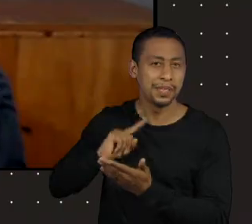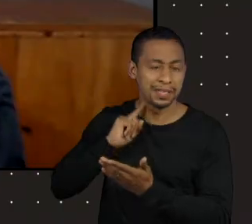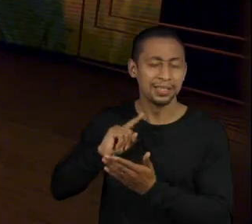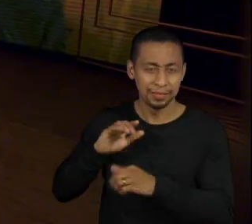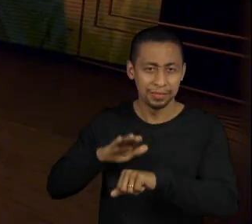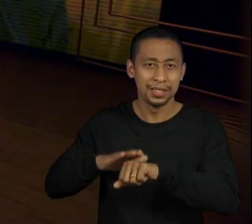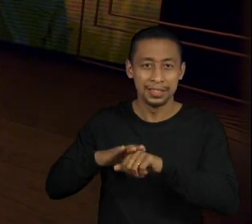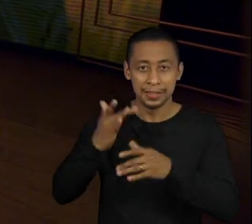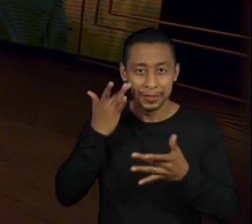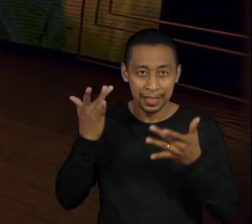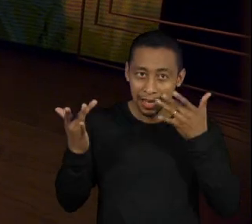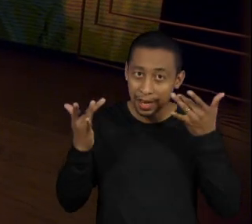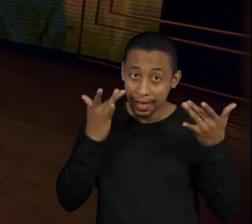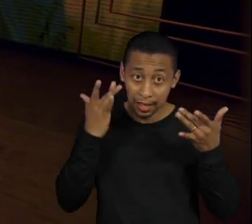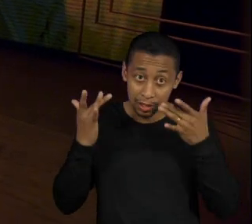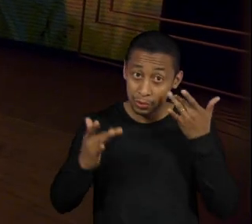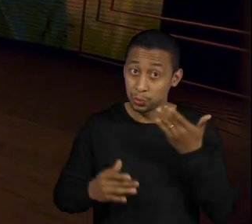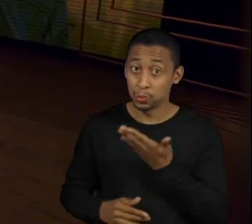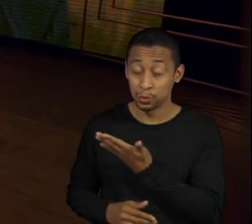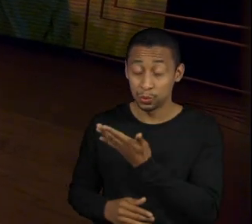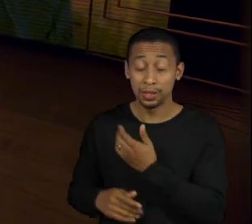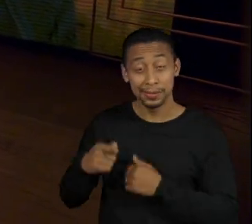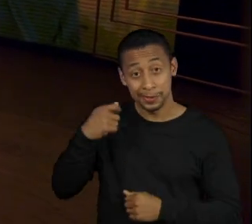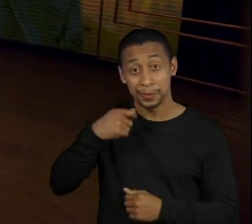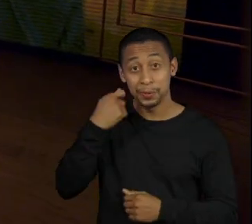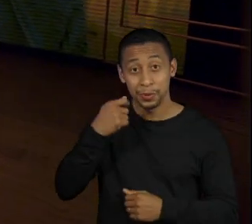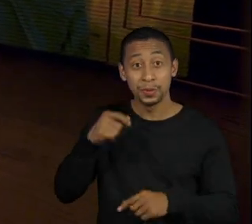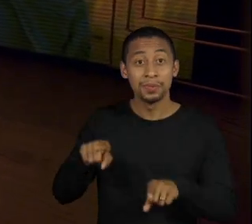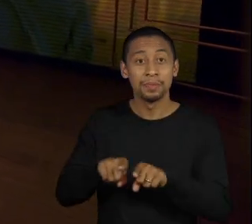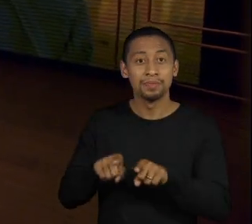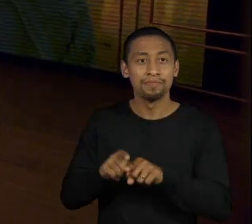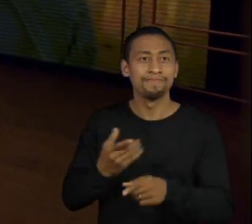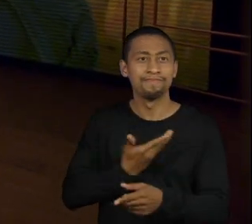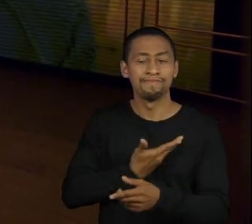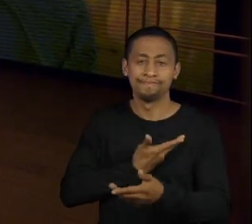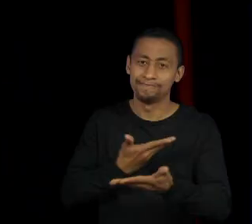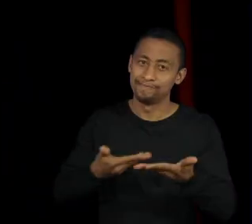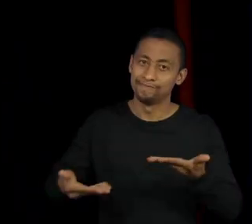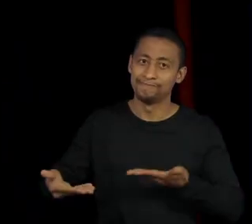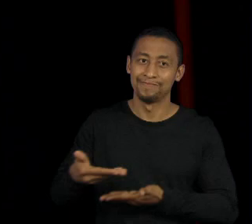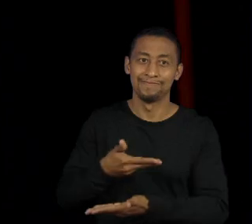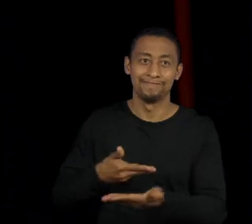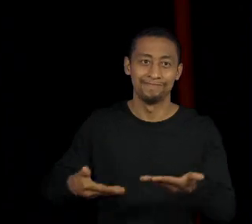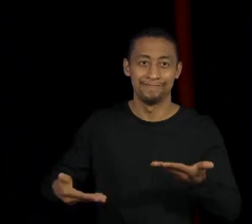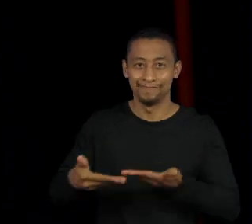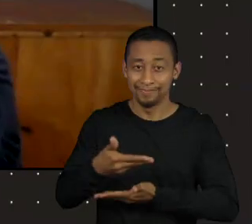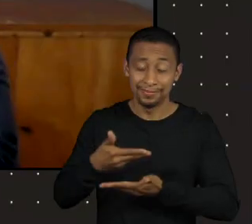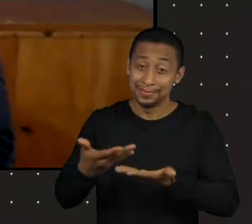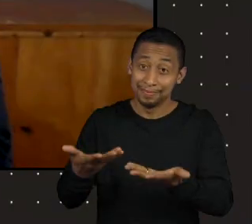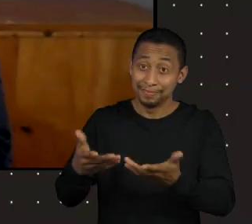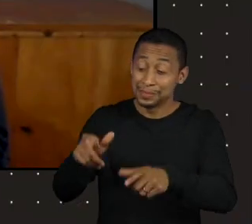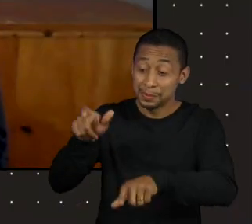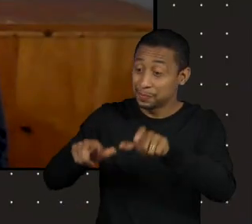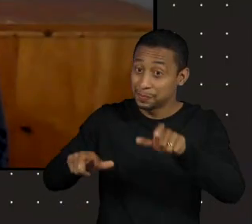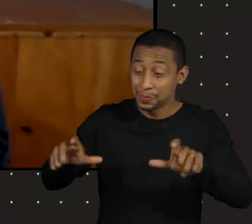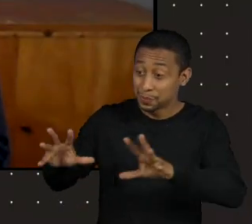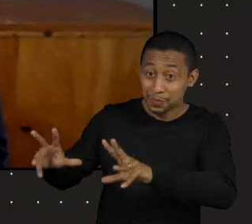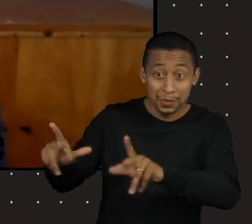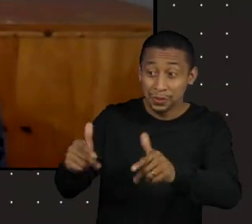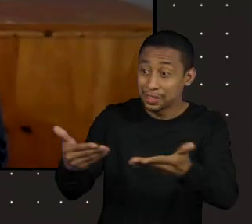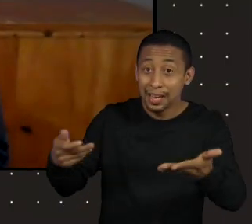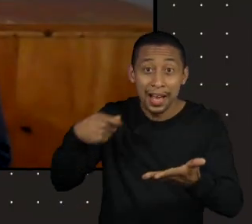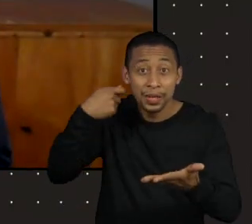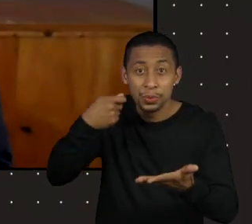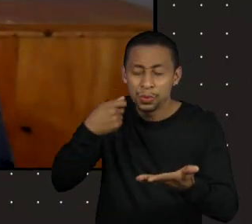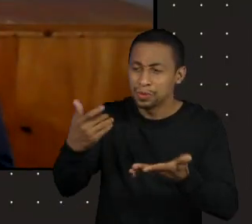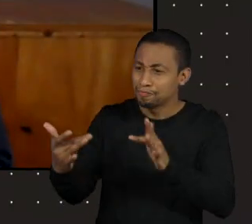Então, além dele ser ator, todo o círculo de amizades ali da casa, eram muitos atores também que eu conhecia,